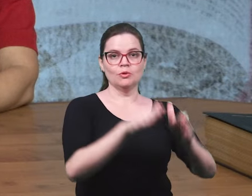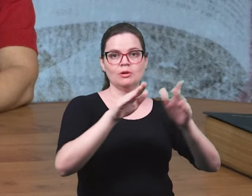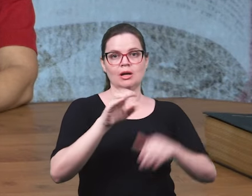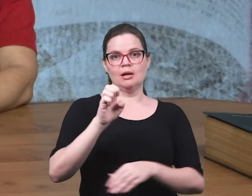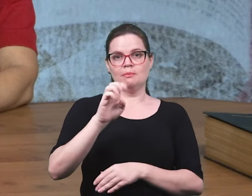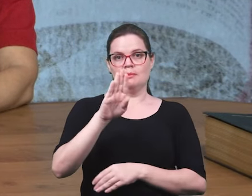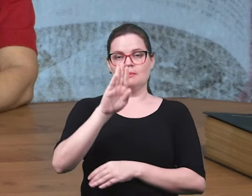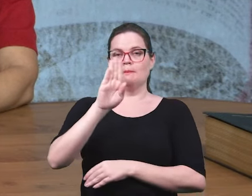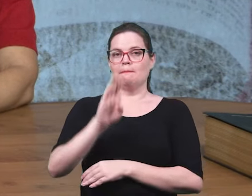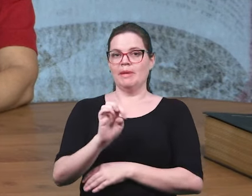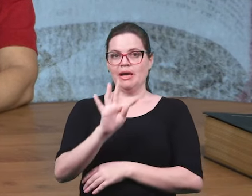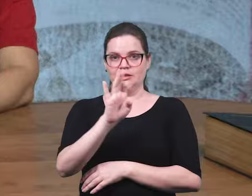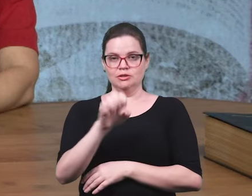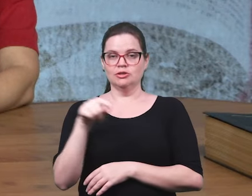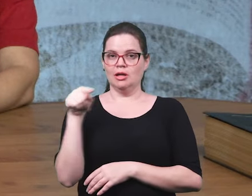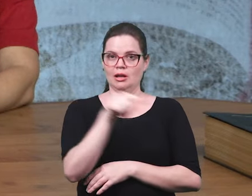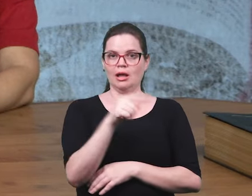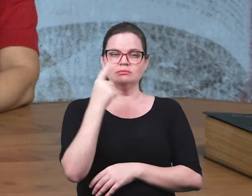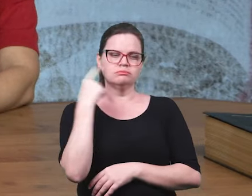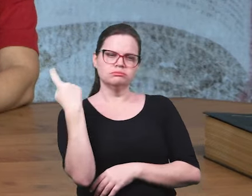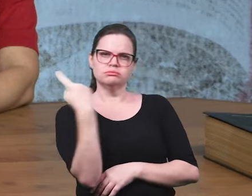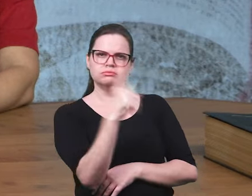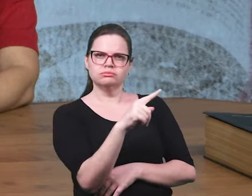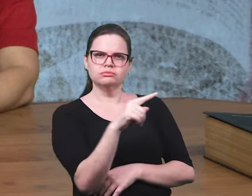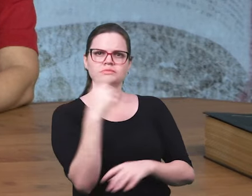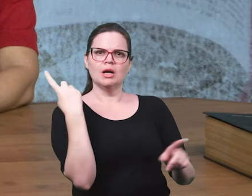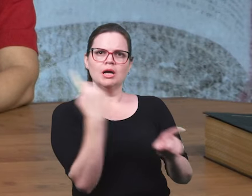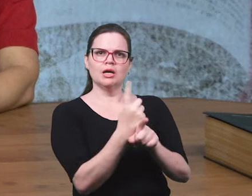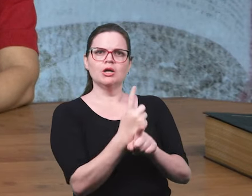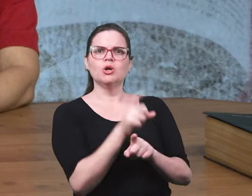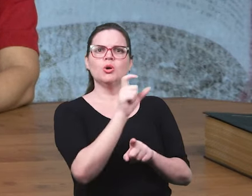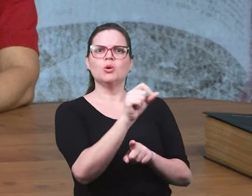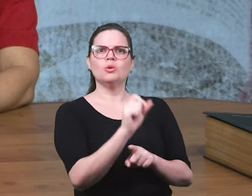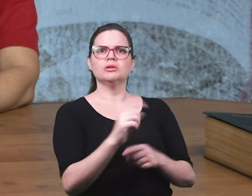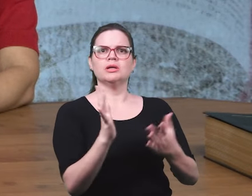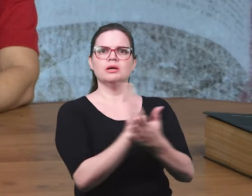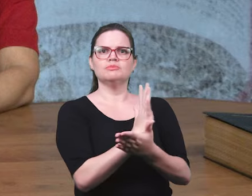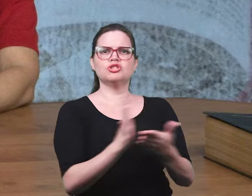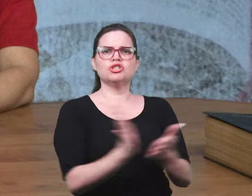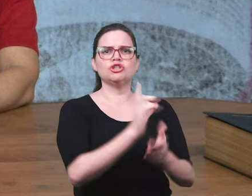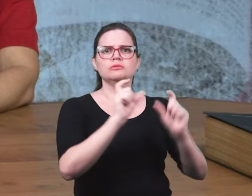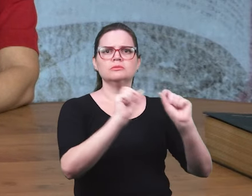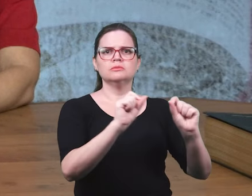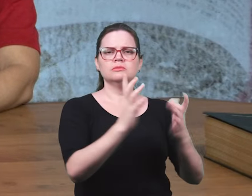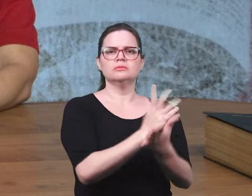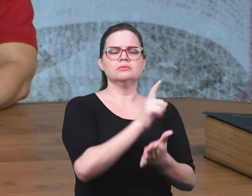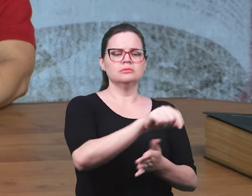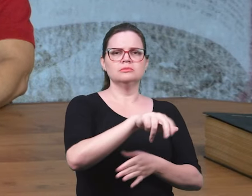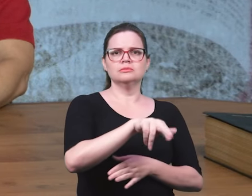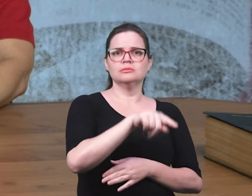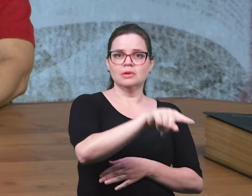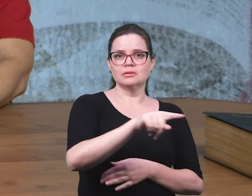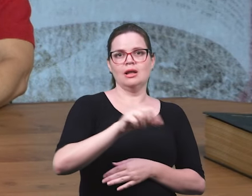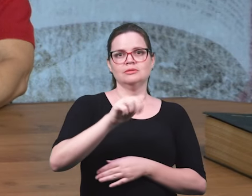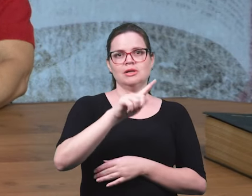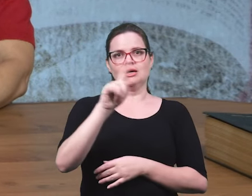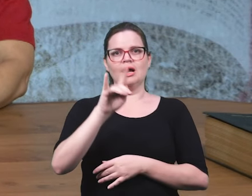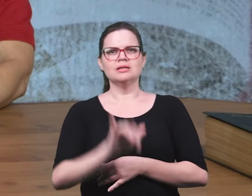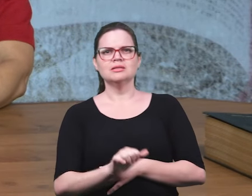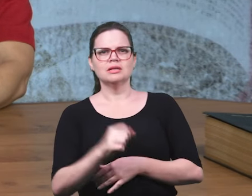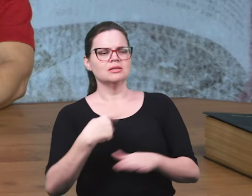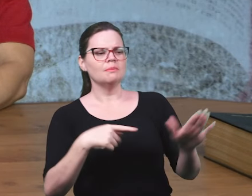dos pastores, Jeú achou os irmãos de Acasias, rei de Judá, e disse: